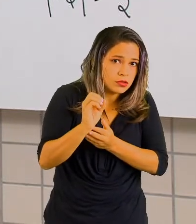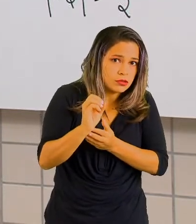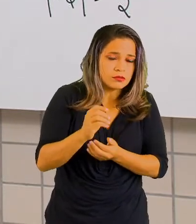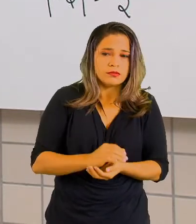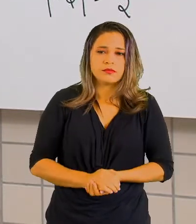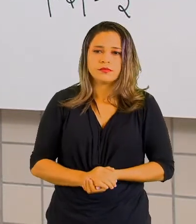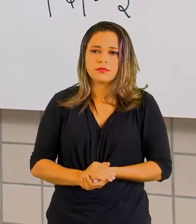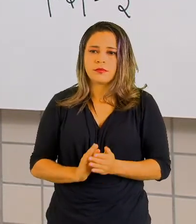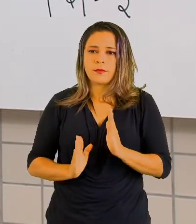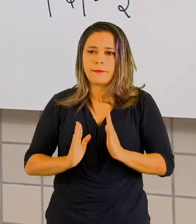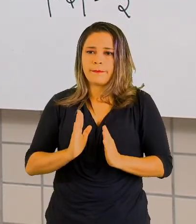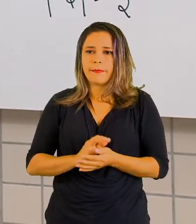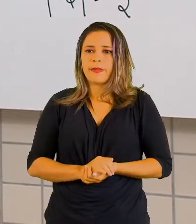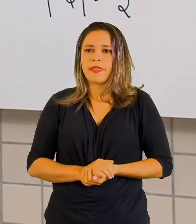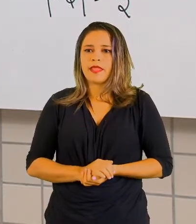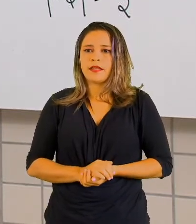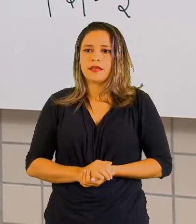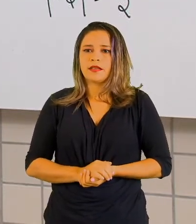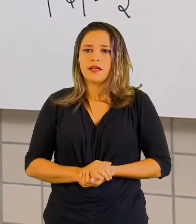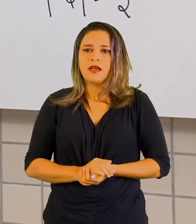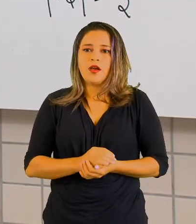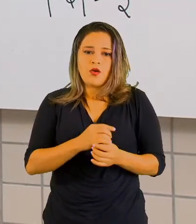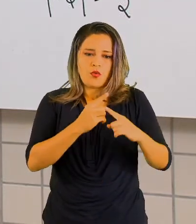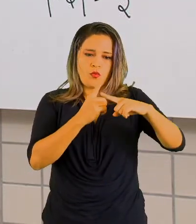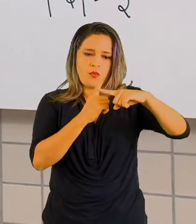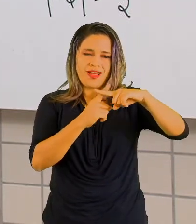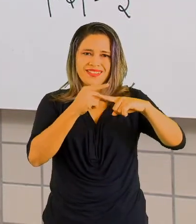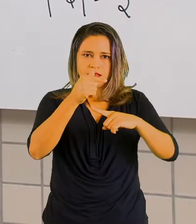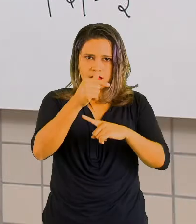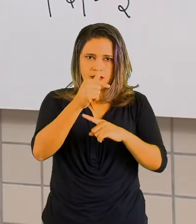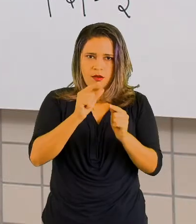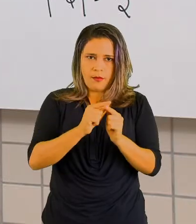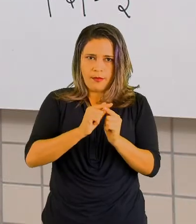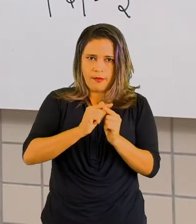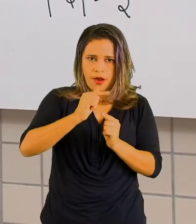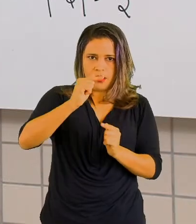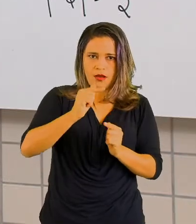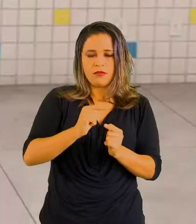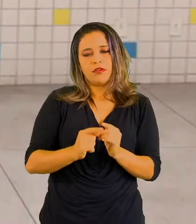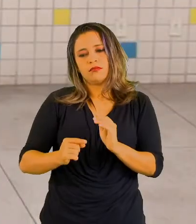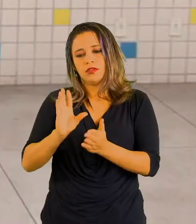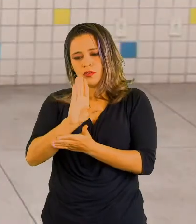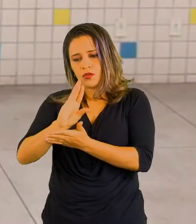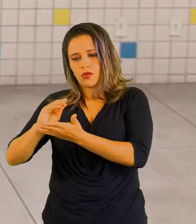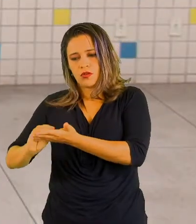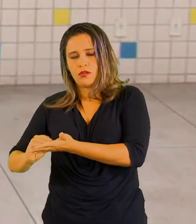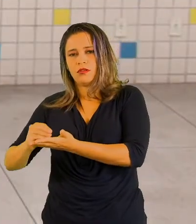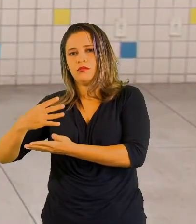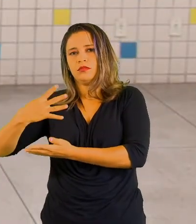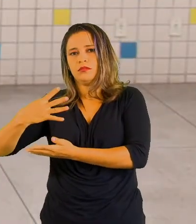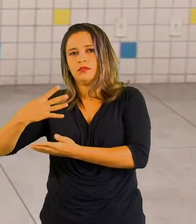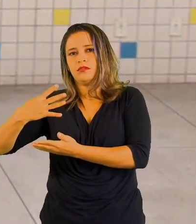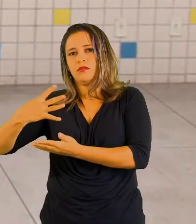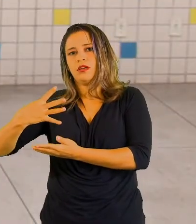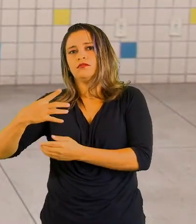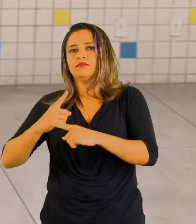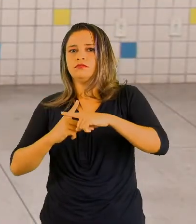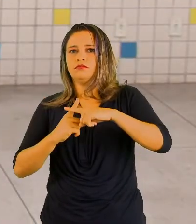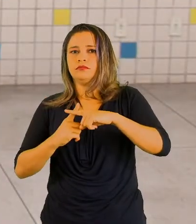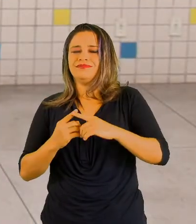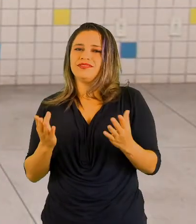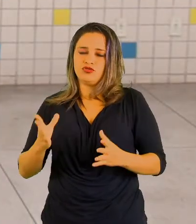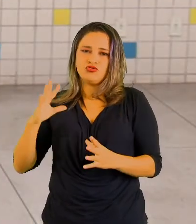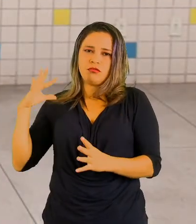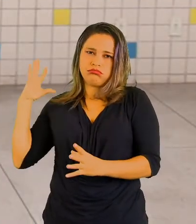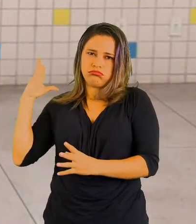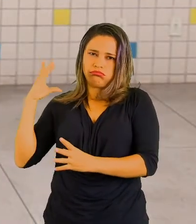mais 7, você vai colocar o sinal positivo. Ok? Muito bem. Nós já fizemos uma pequena revisão